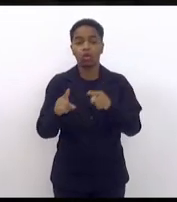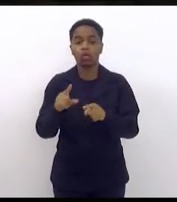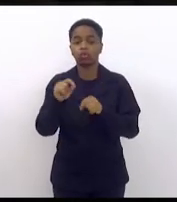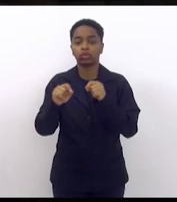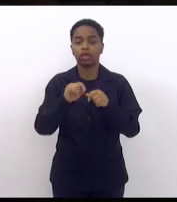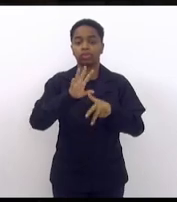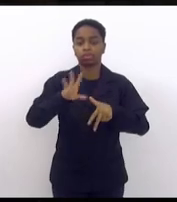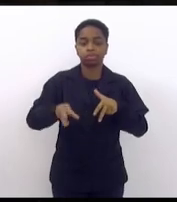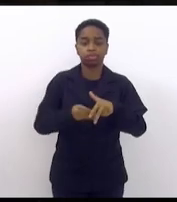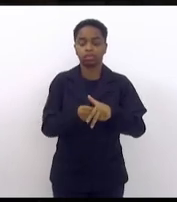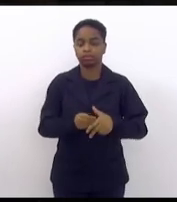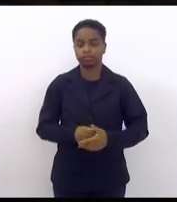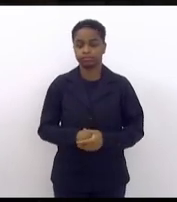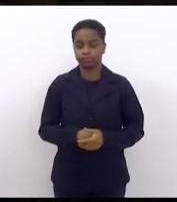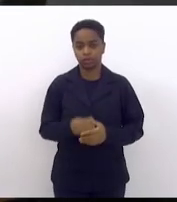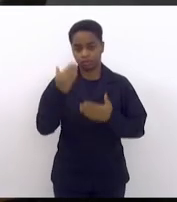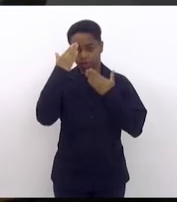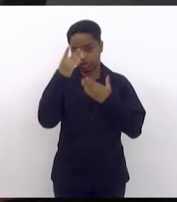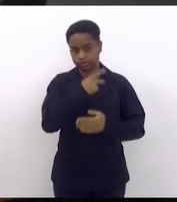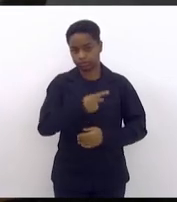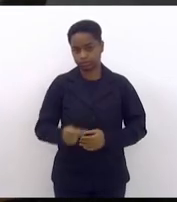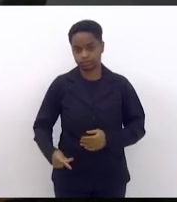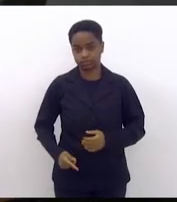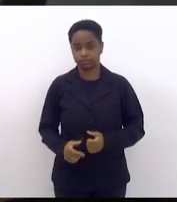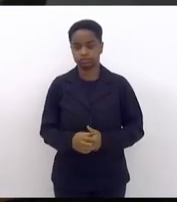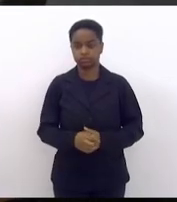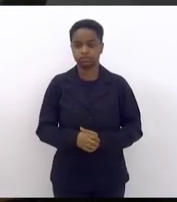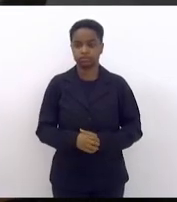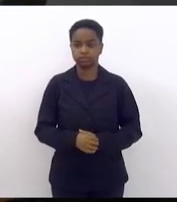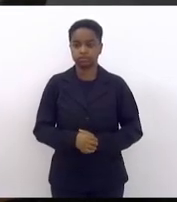sonegação. Muito obrigado, senhor presidente.